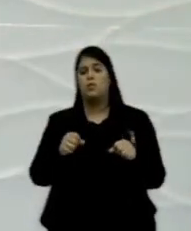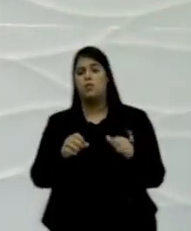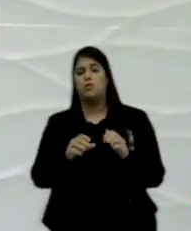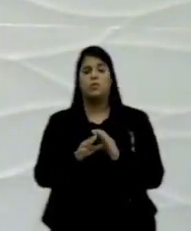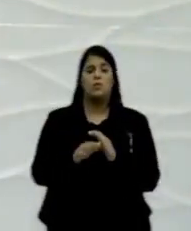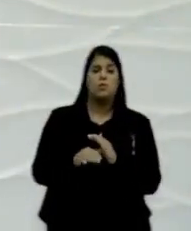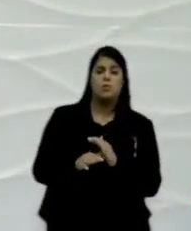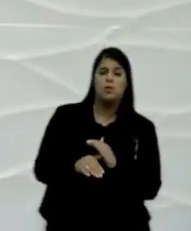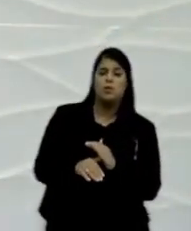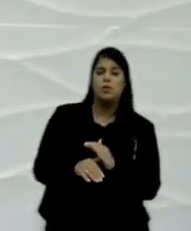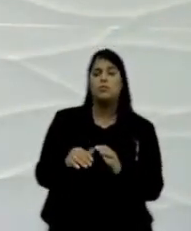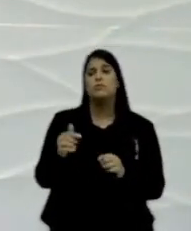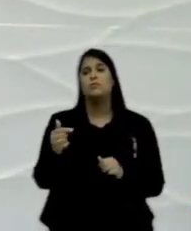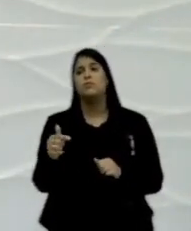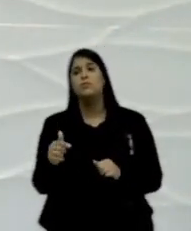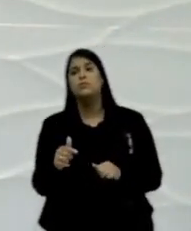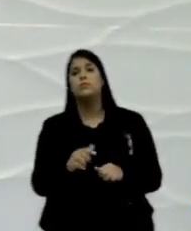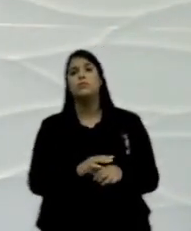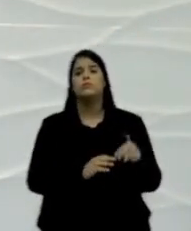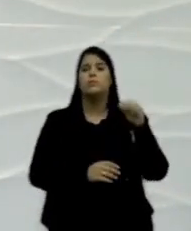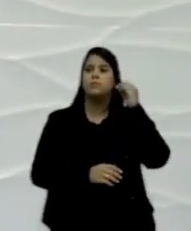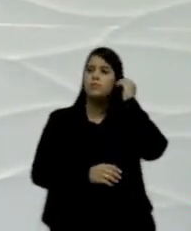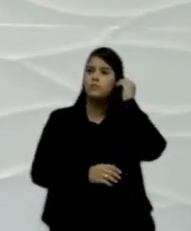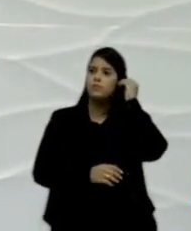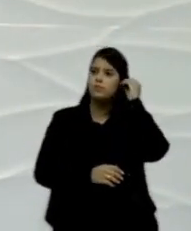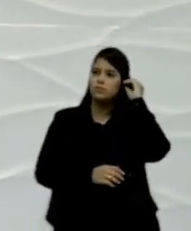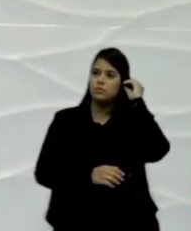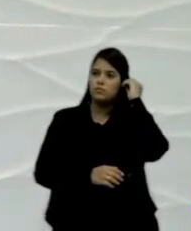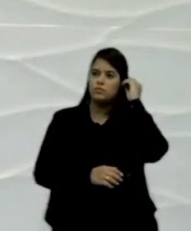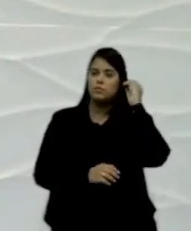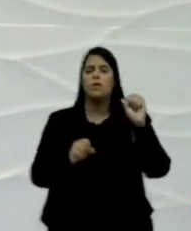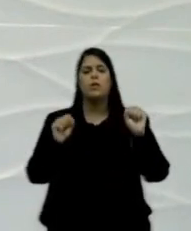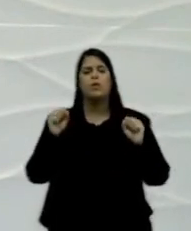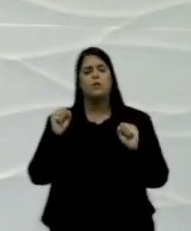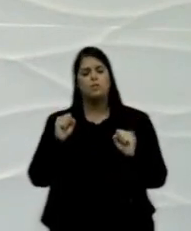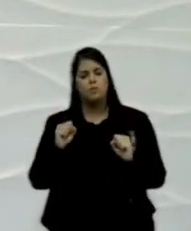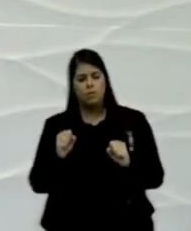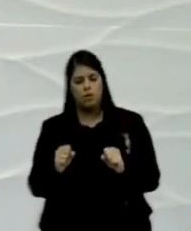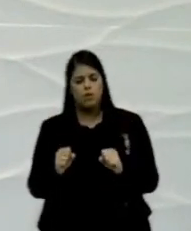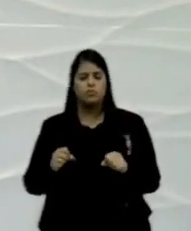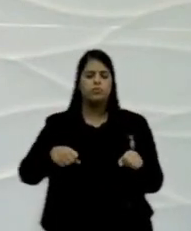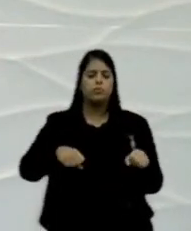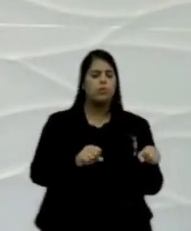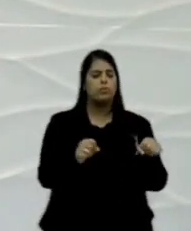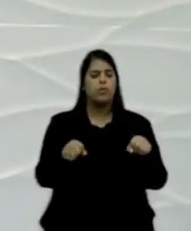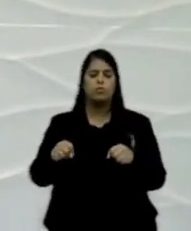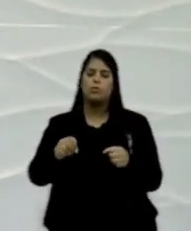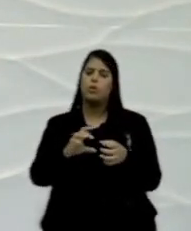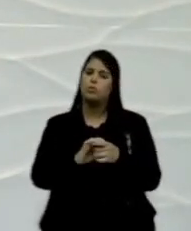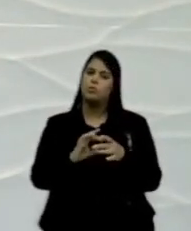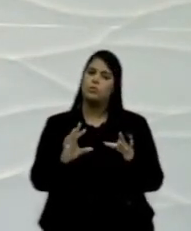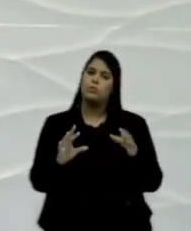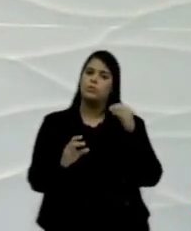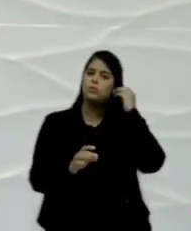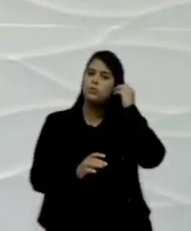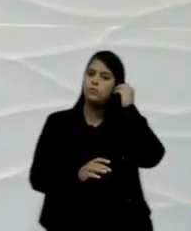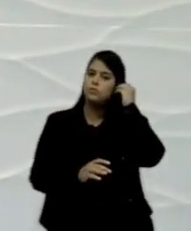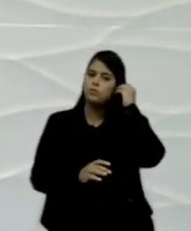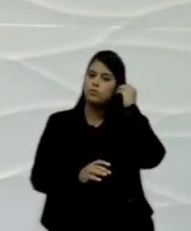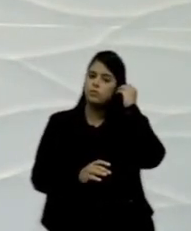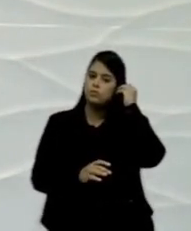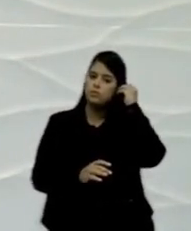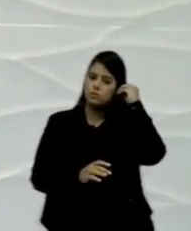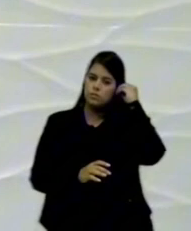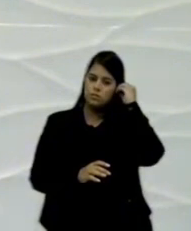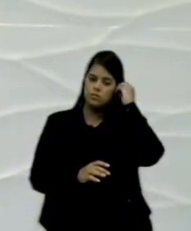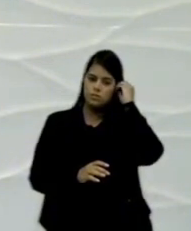roubada, que pode circular. Nós vamos passar isso, que foi passado aqui que pode. Mas